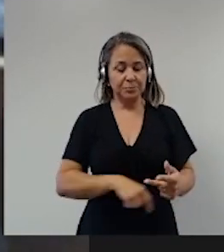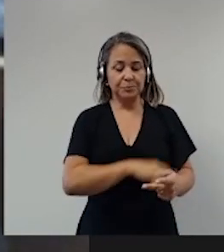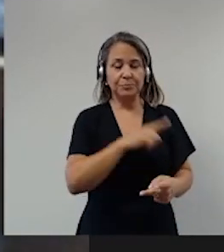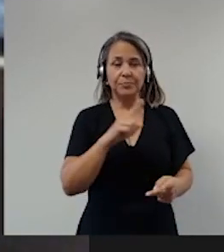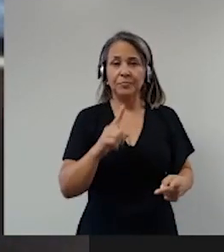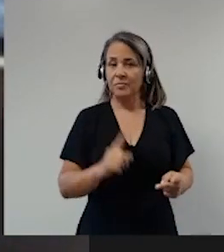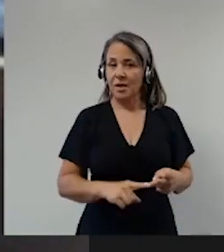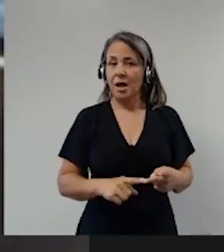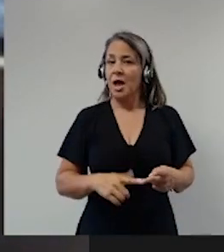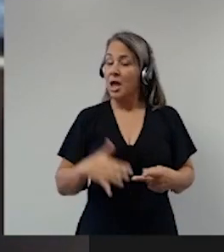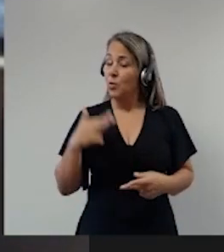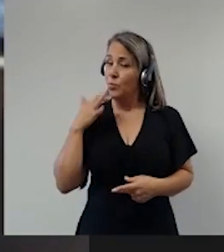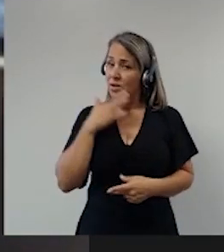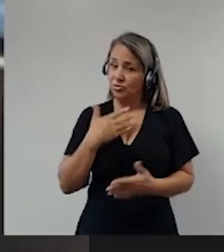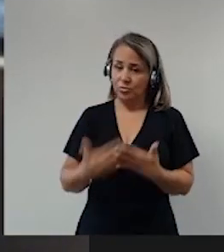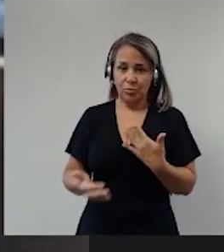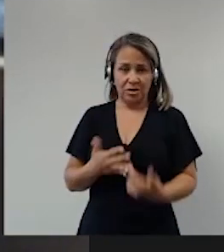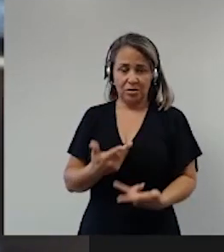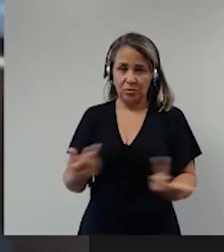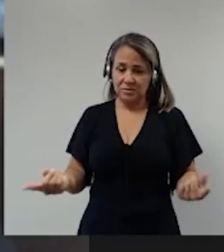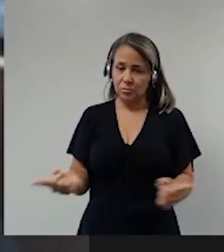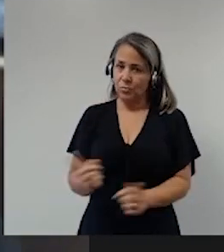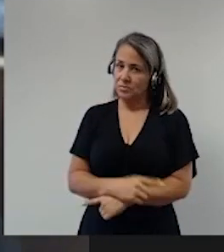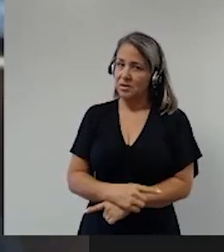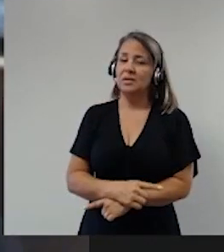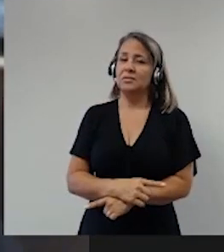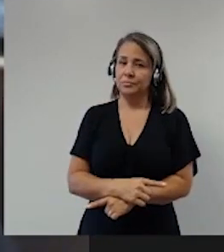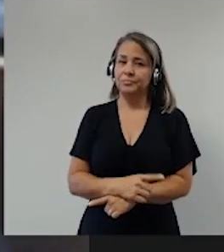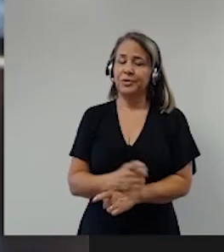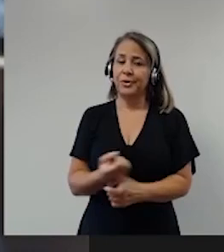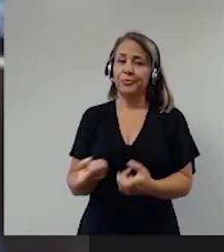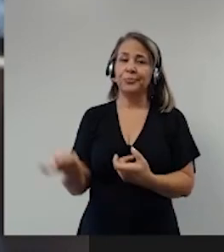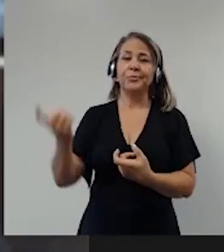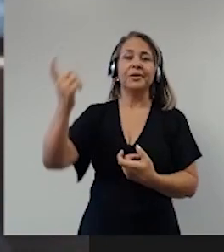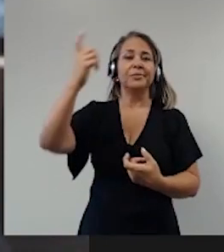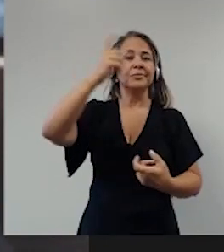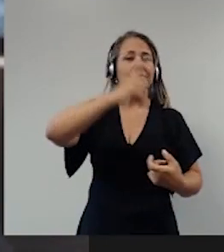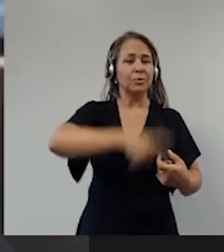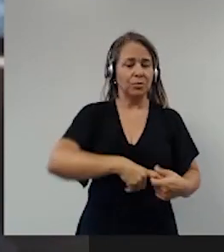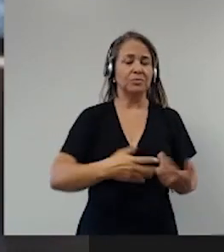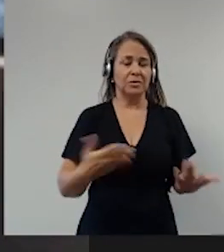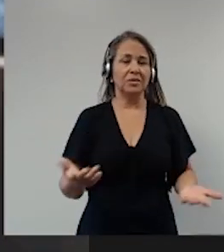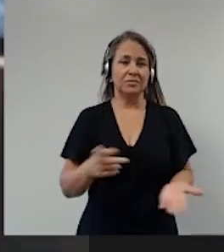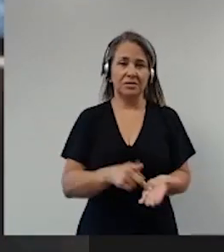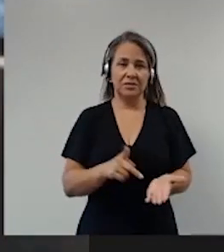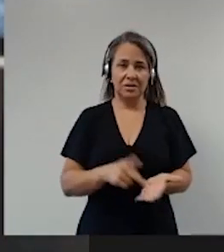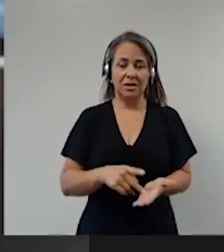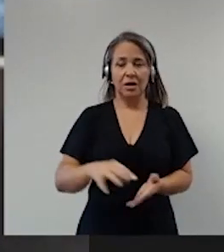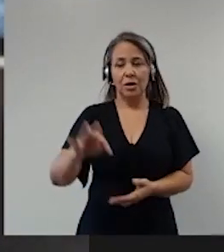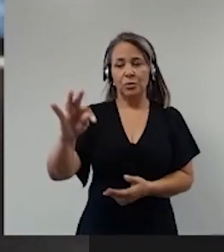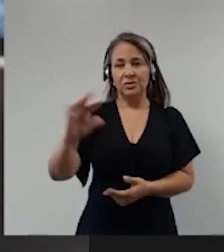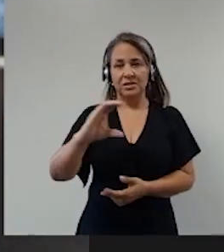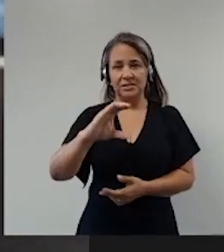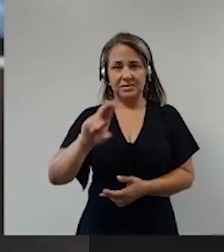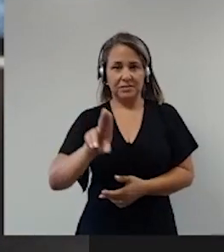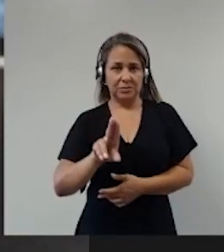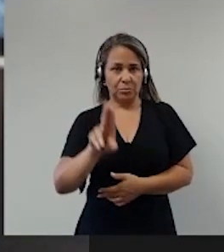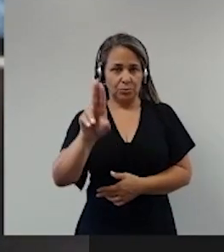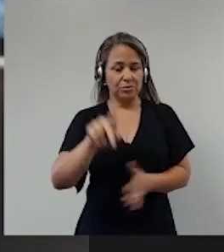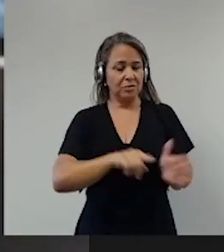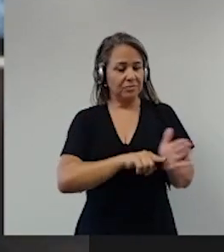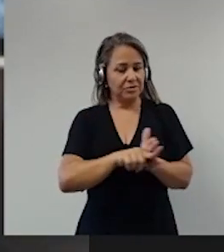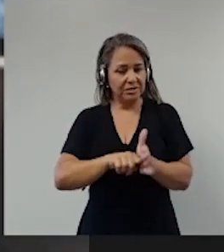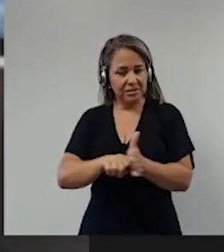que qualquer coisa contrária a isso é, de fato, um retrocesso. Como disse o doutor Maurício aqui, o TCU, inclusive, tem